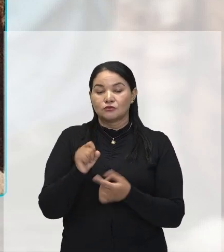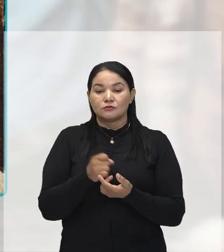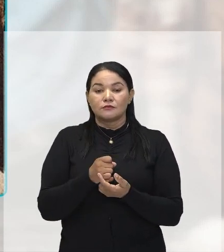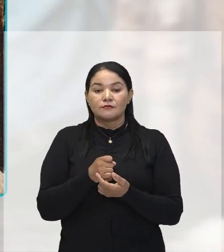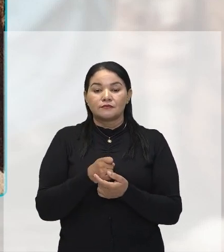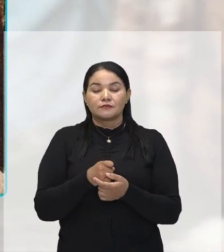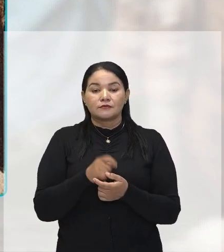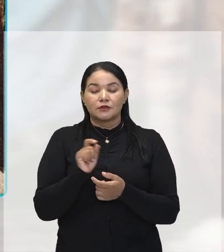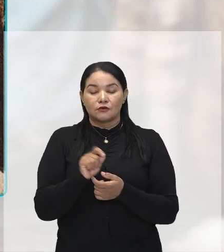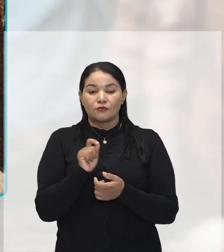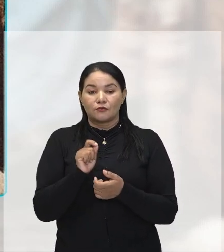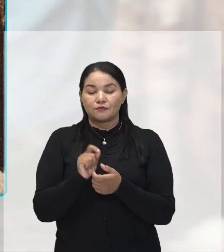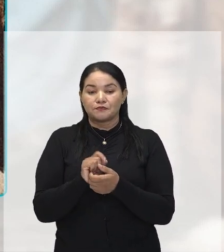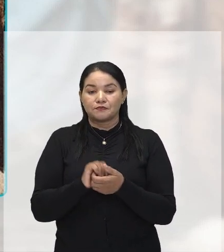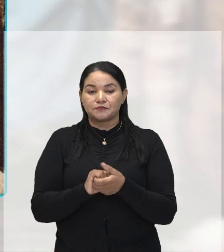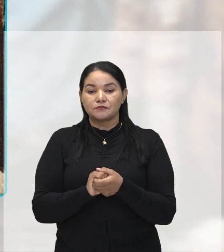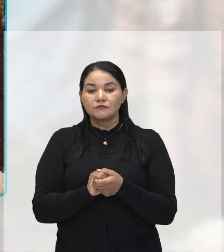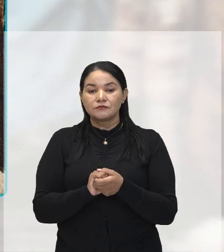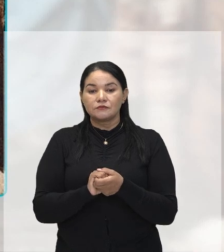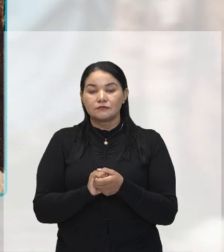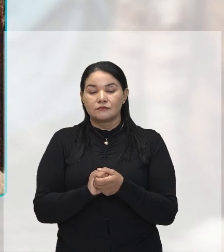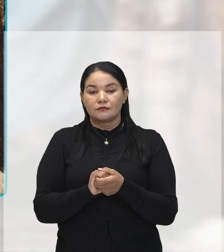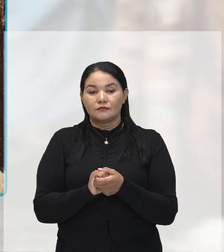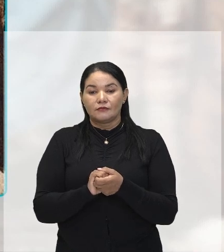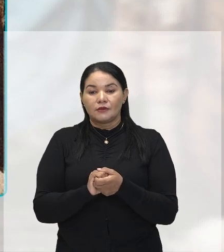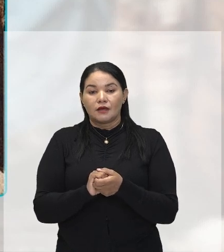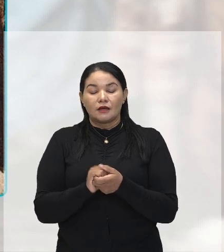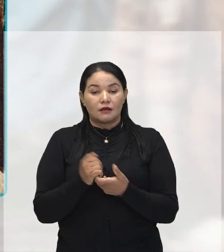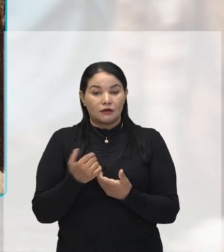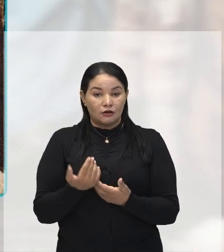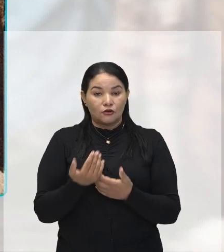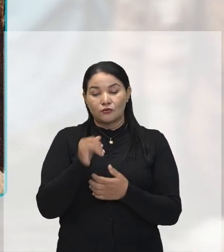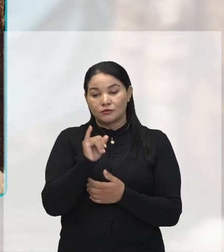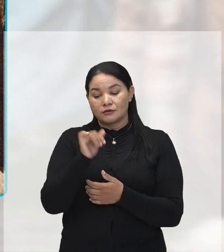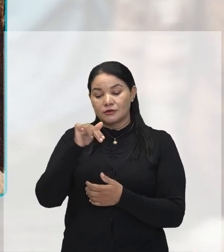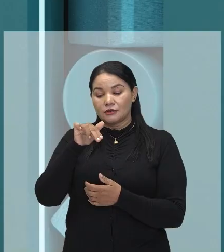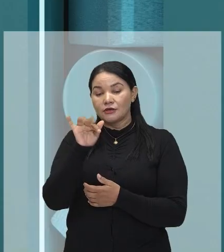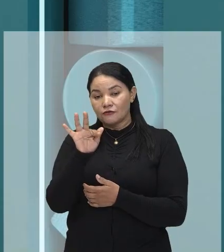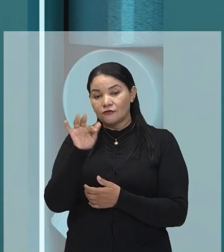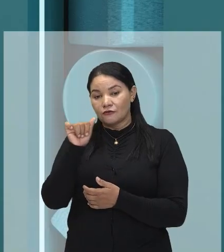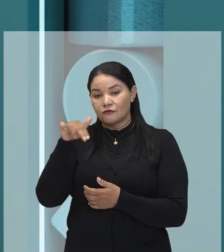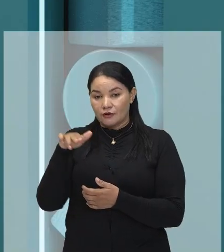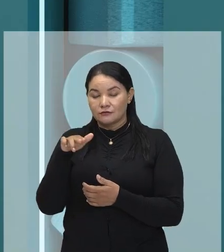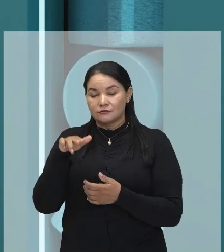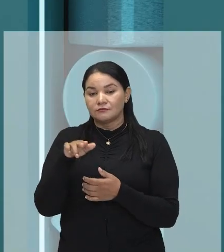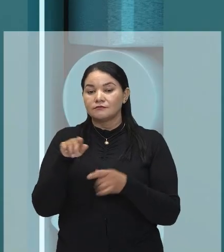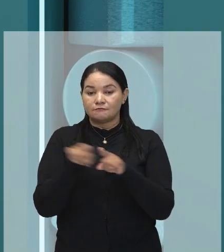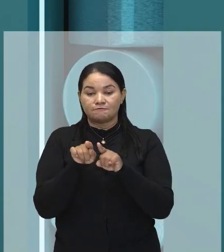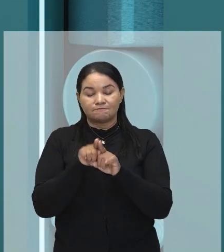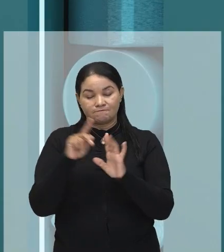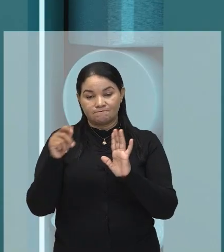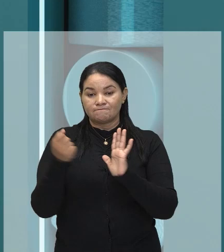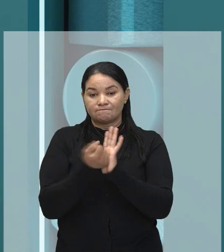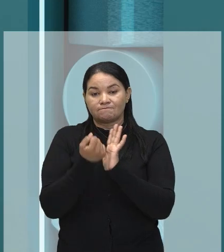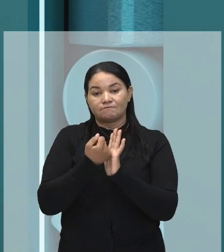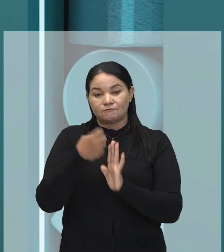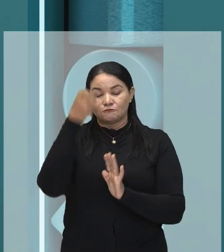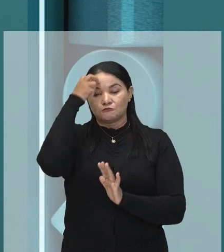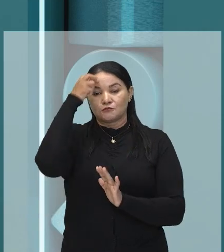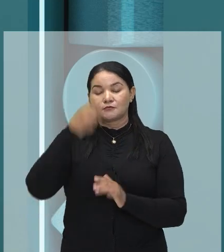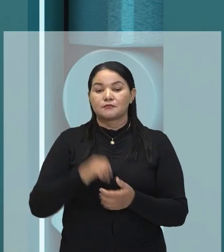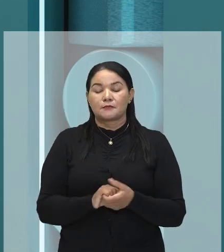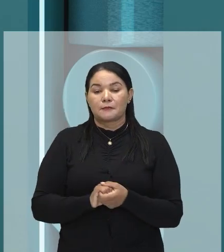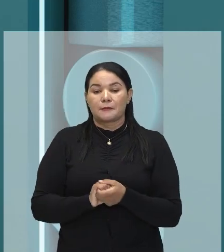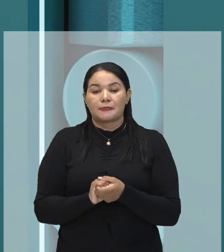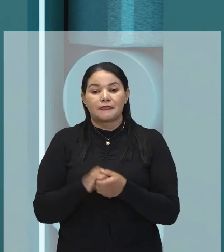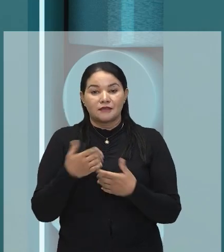Patrimônio Histórico e Artístico Nacional, IPHAN. Então, viram só como a nossa